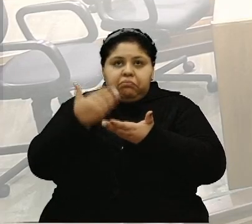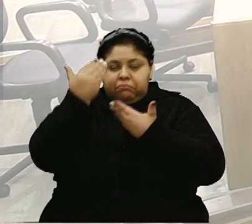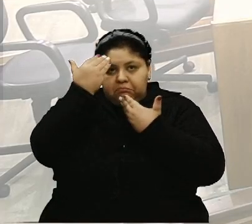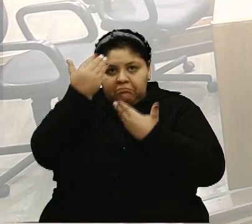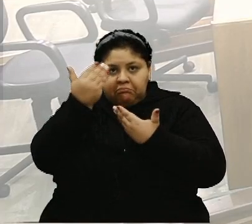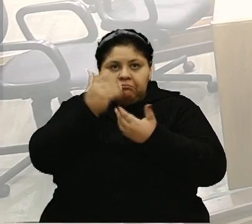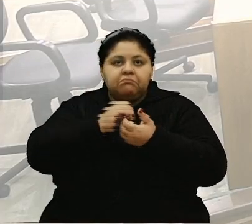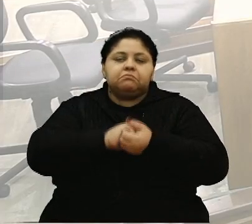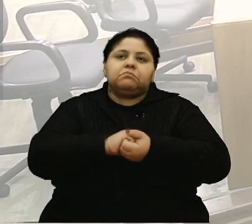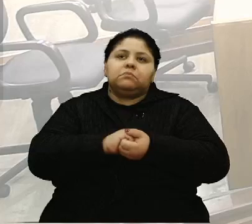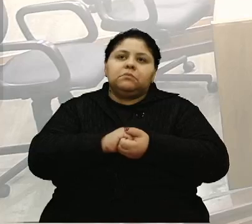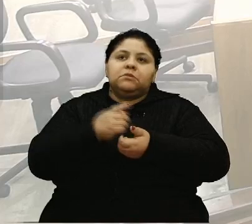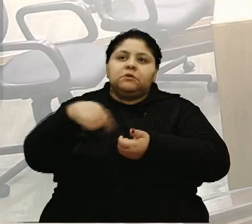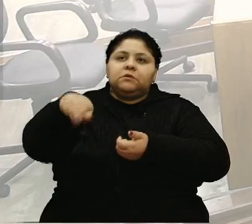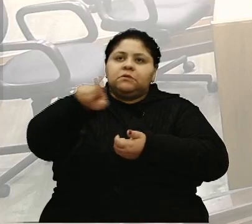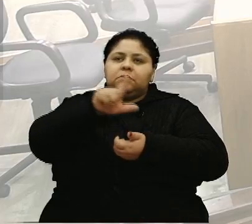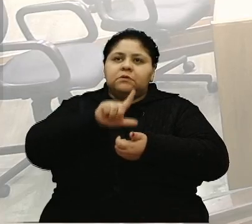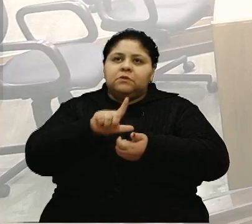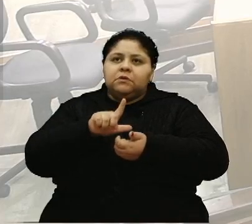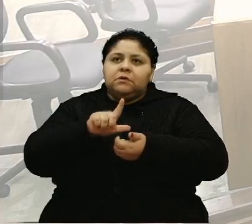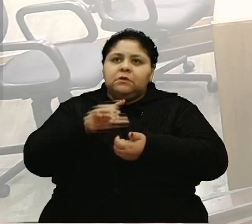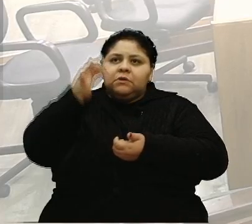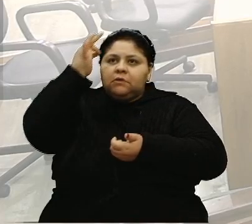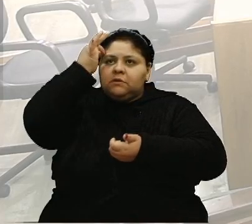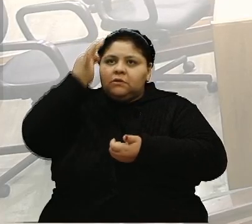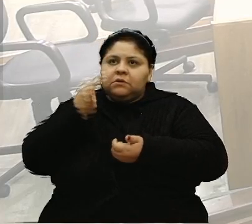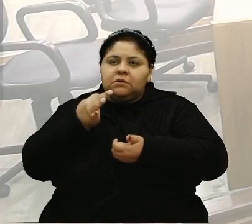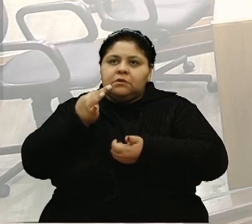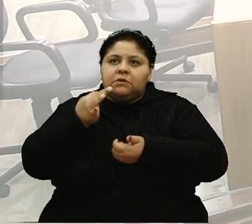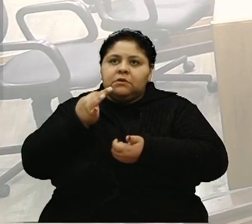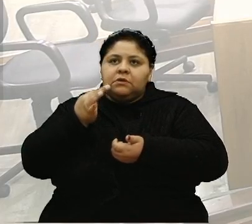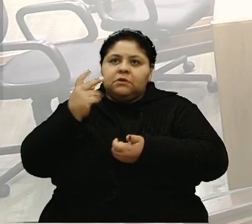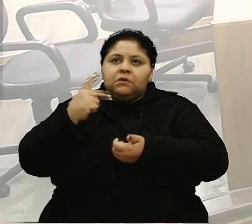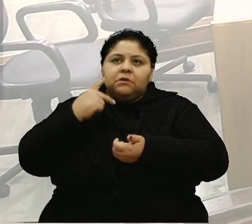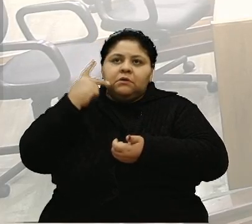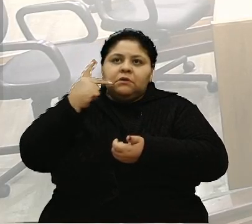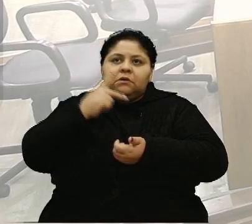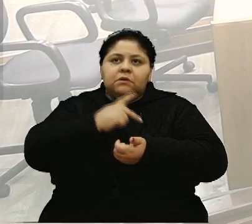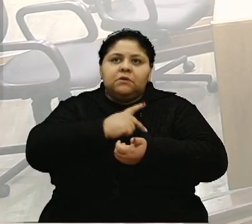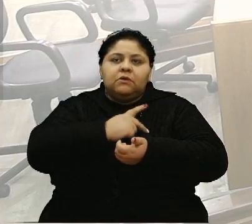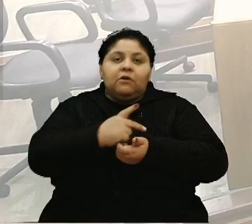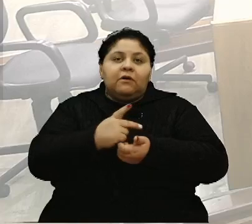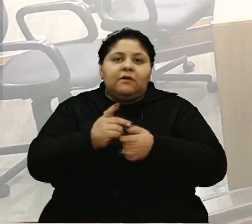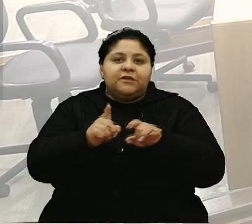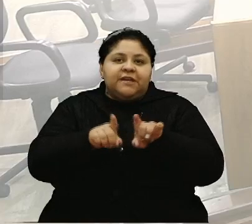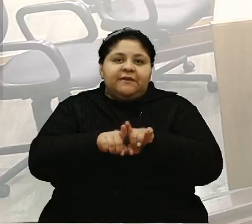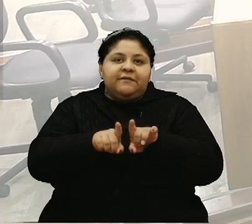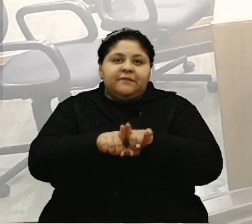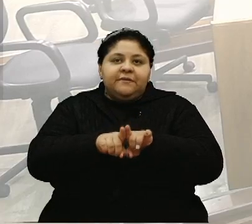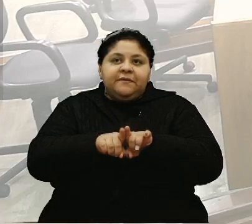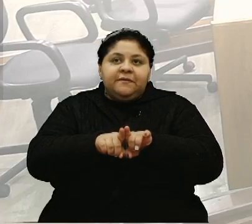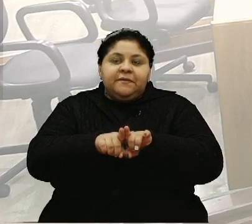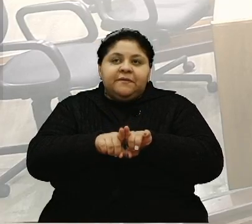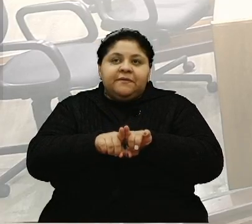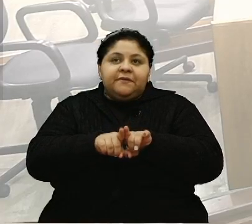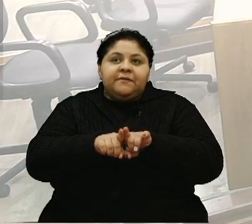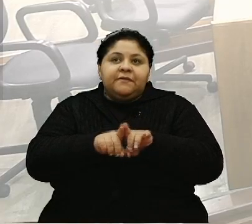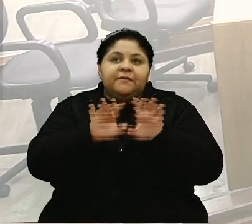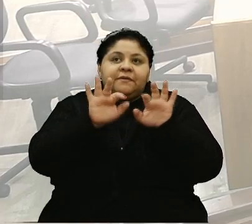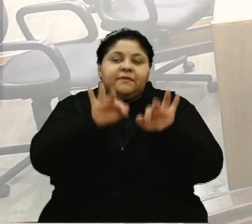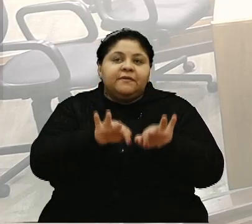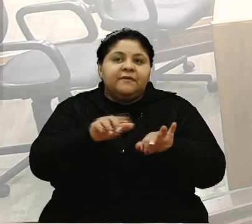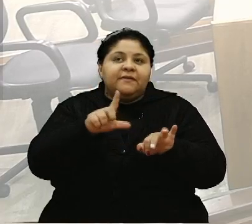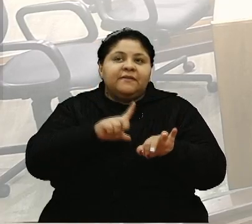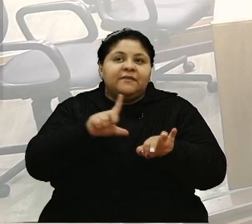Mas a gente tem que rever, né, vereadora presidente? Toda quarta-feira, no final não